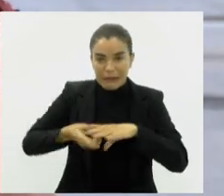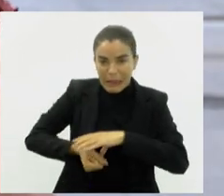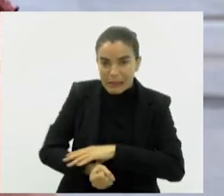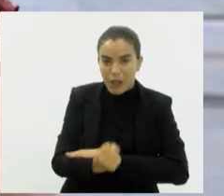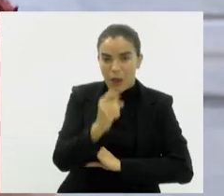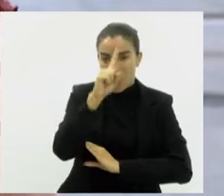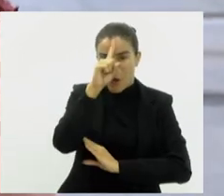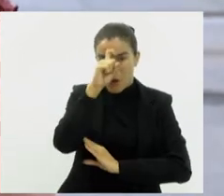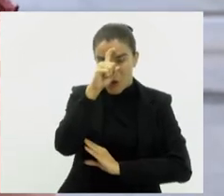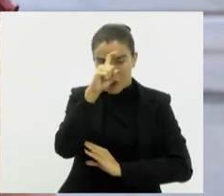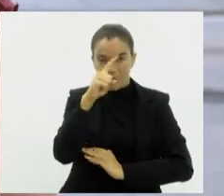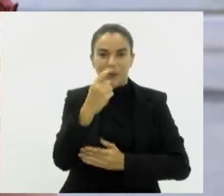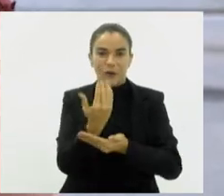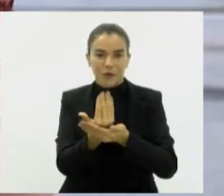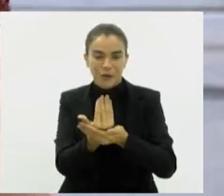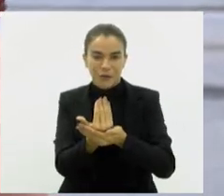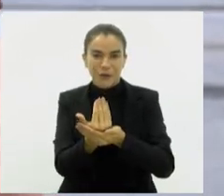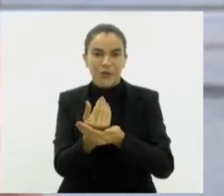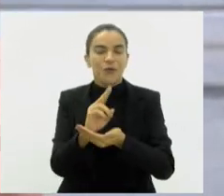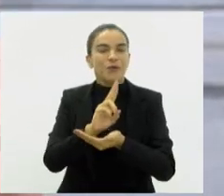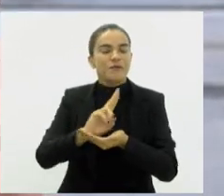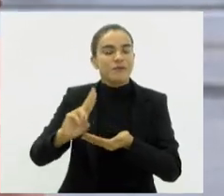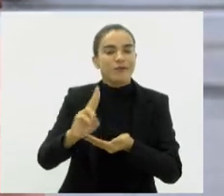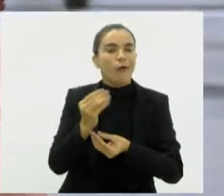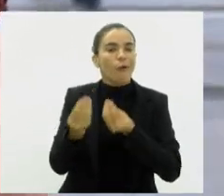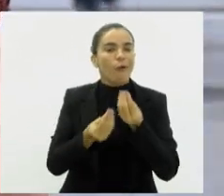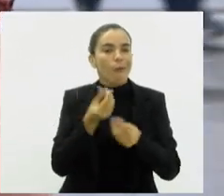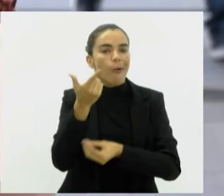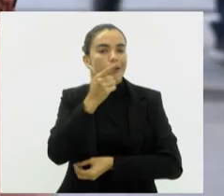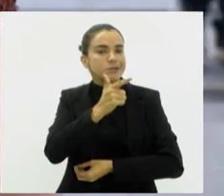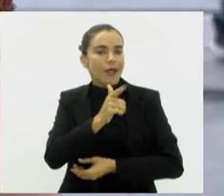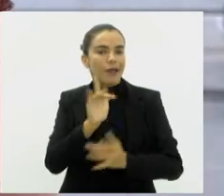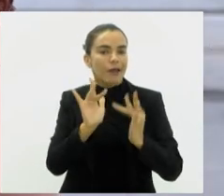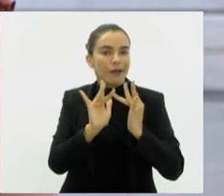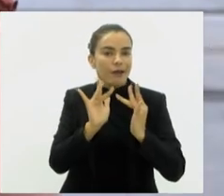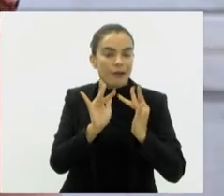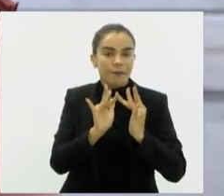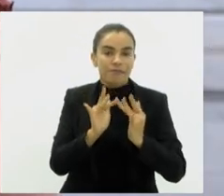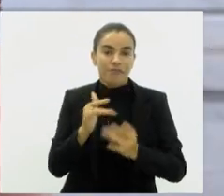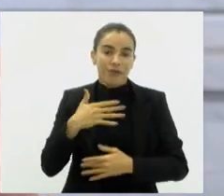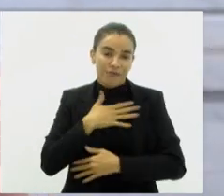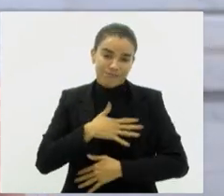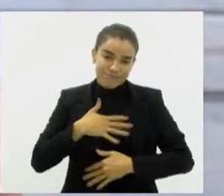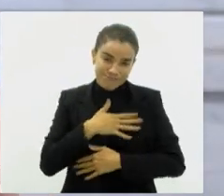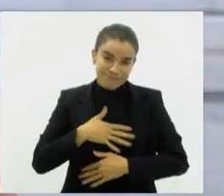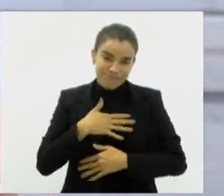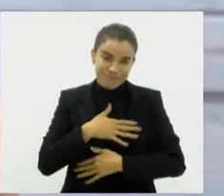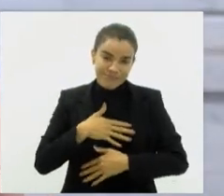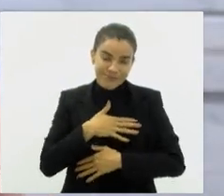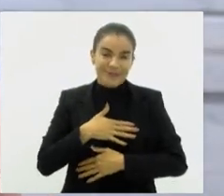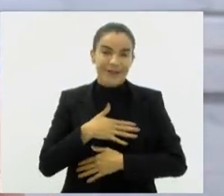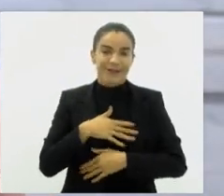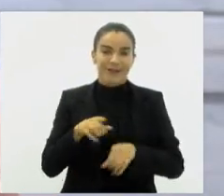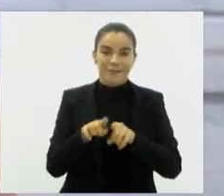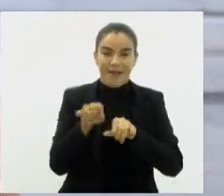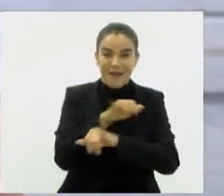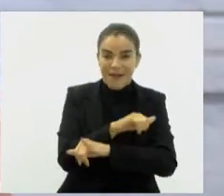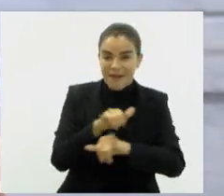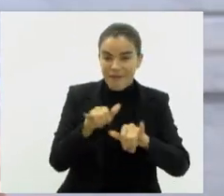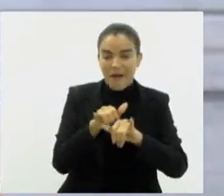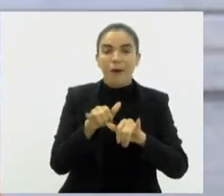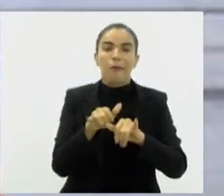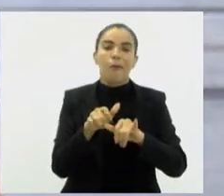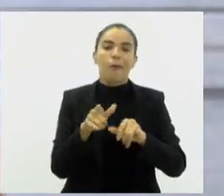Universitário Pedro Ernesto. Como um interessado pode ter acesso ao AmbiDown também? Eu gostaria aqui até de destacar umas